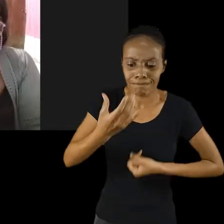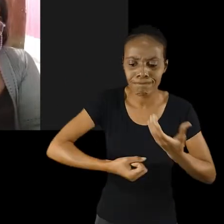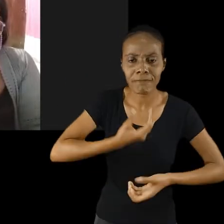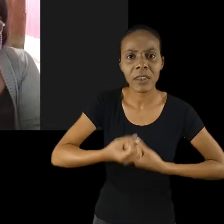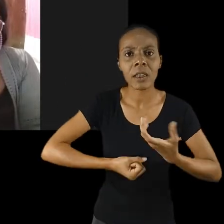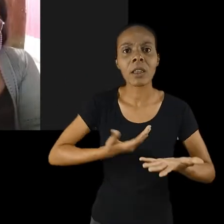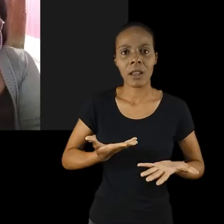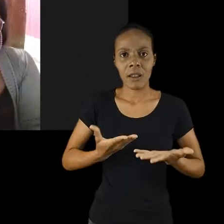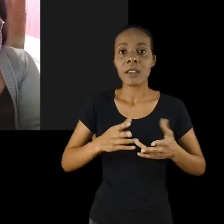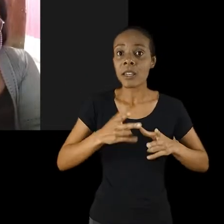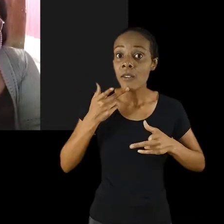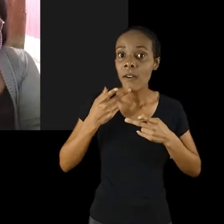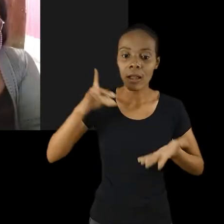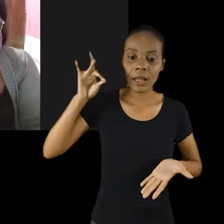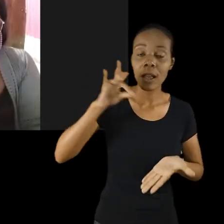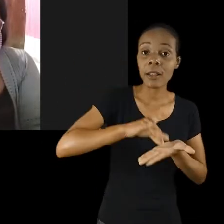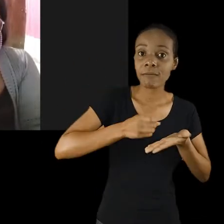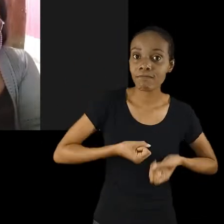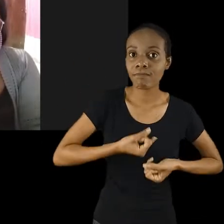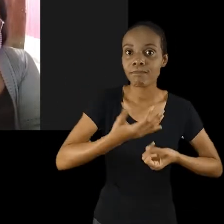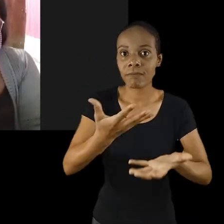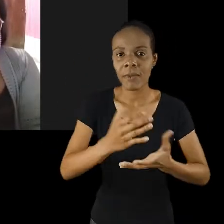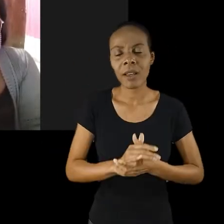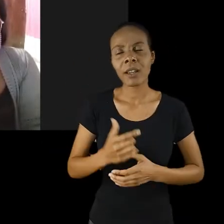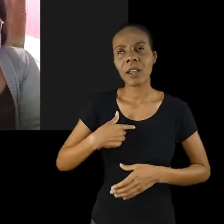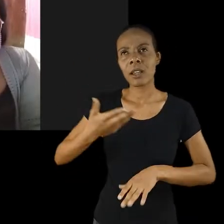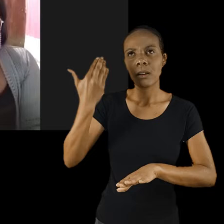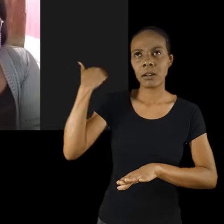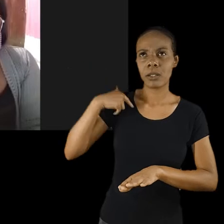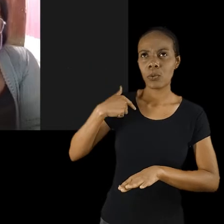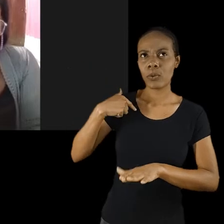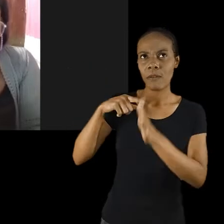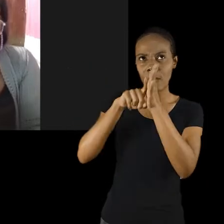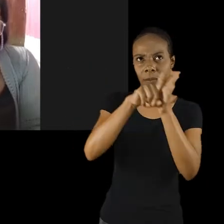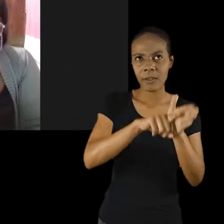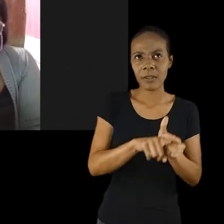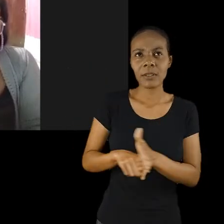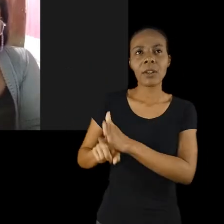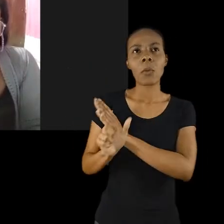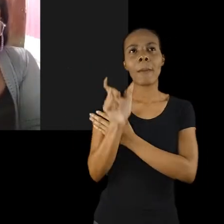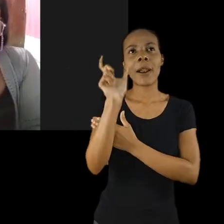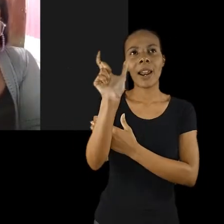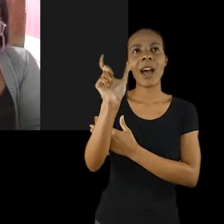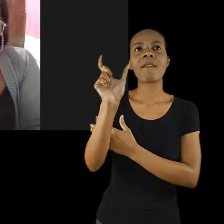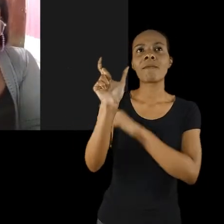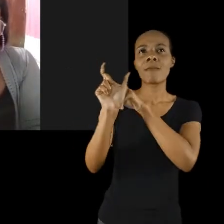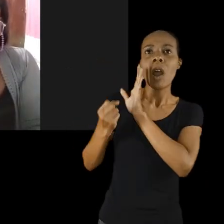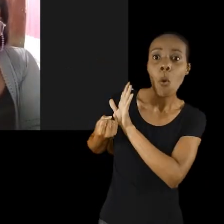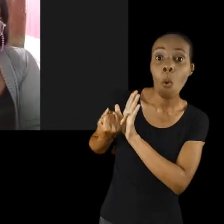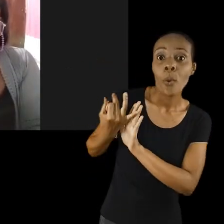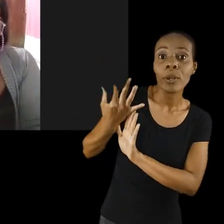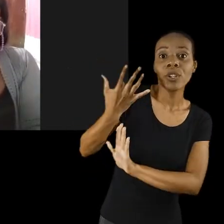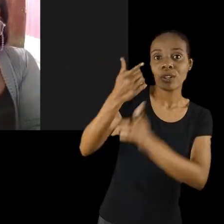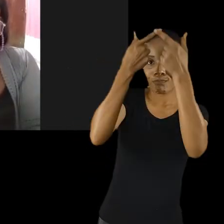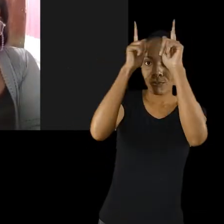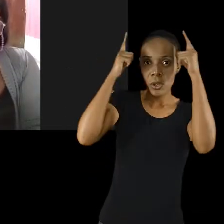Eu estava pesquisando mais cedo sobre a palavra e aí eu achei uma etimologia do grego que diz que a palavra é